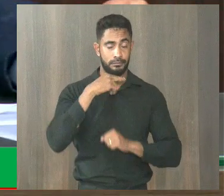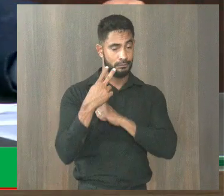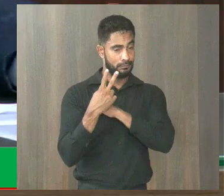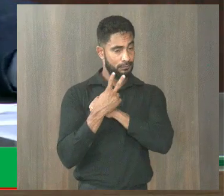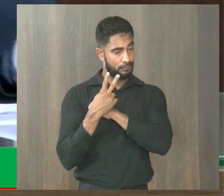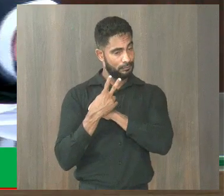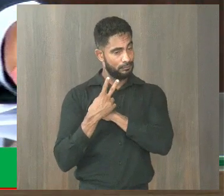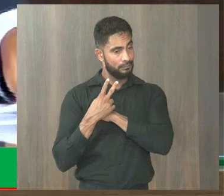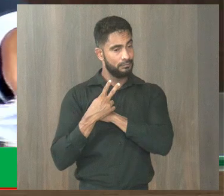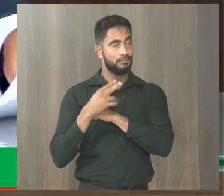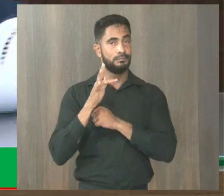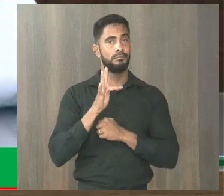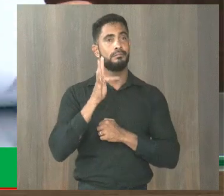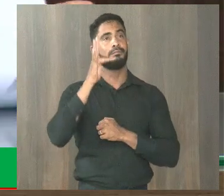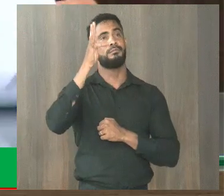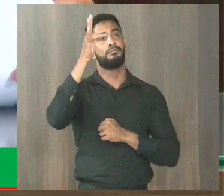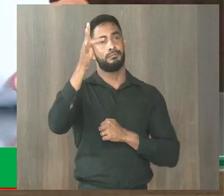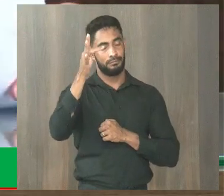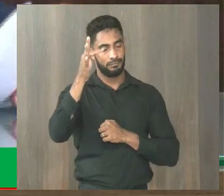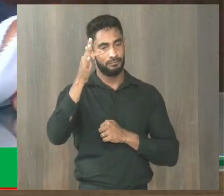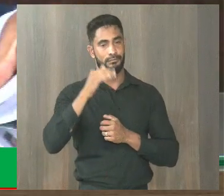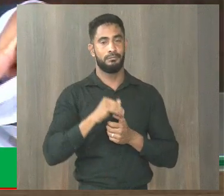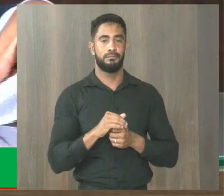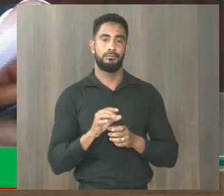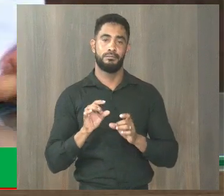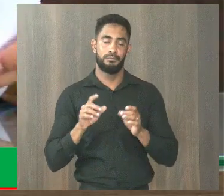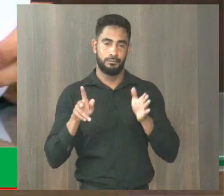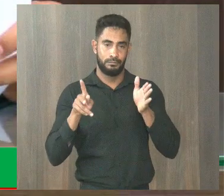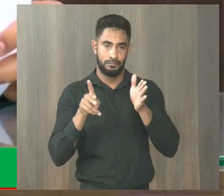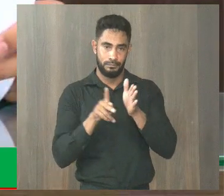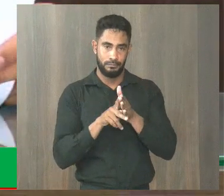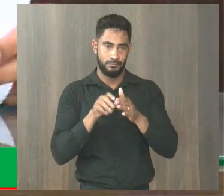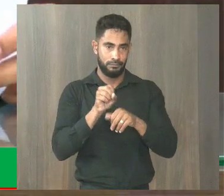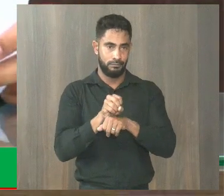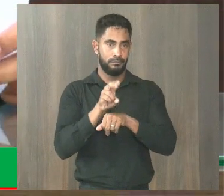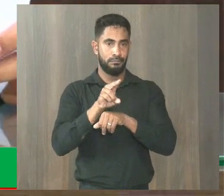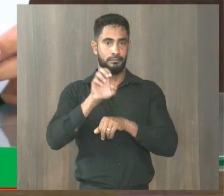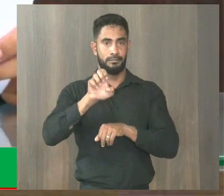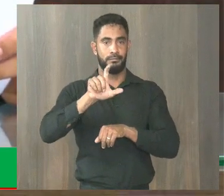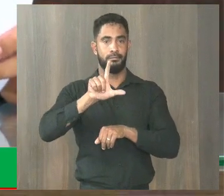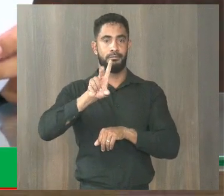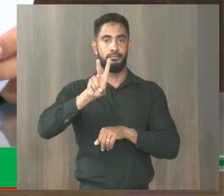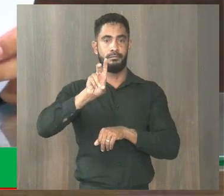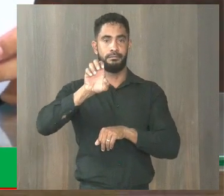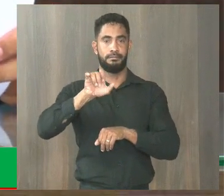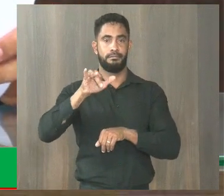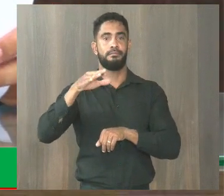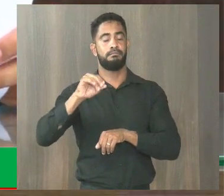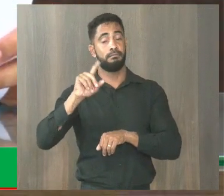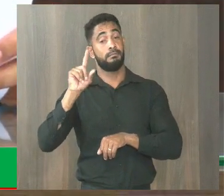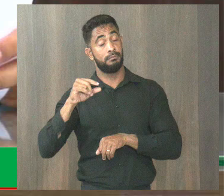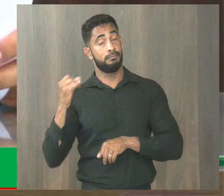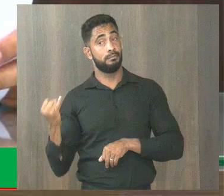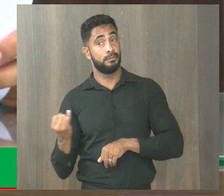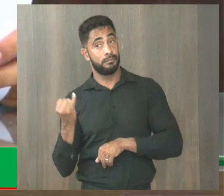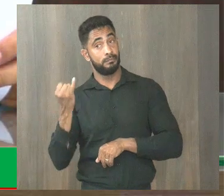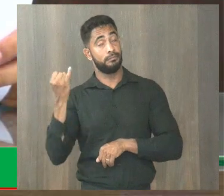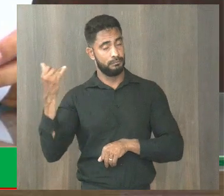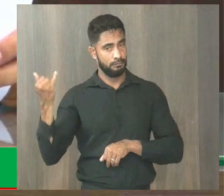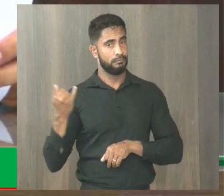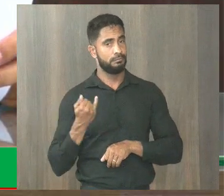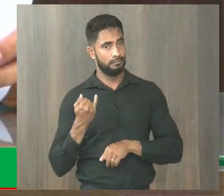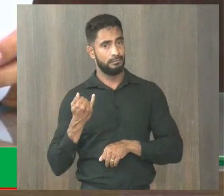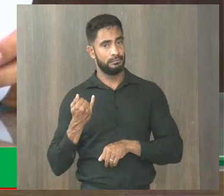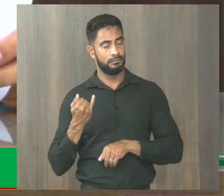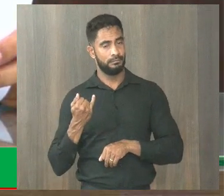no futuro. O próprio doutor Alves falou que realmente é algo muito importante. Então a gente